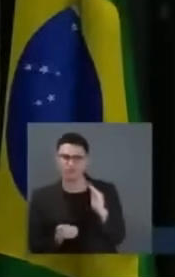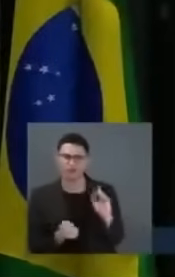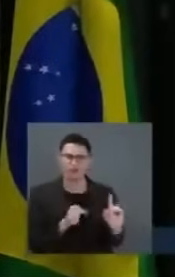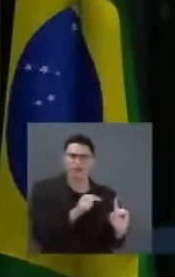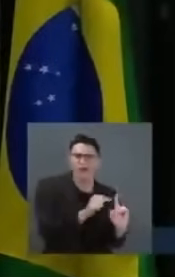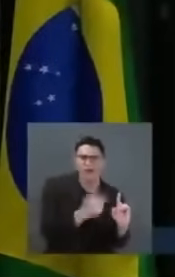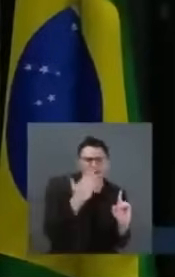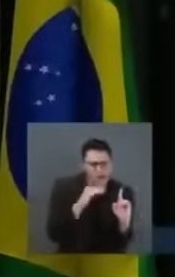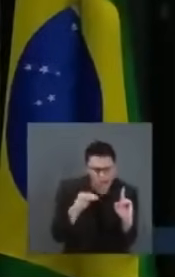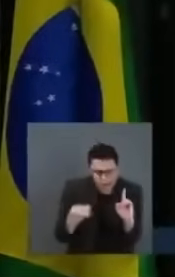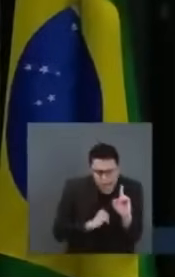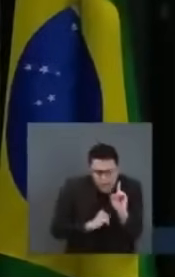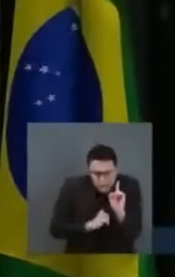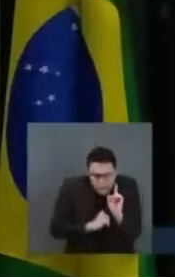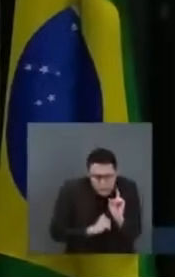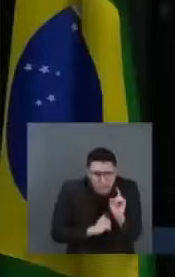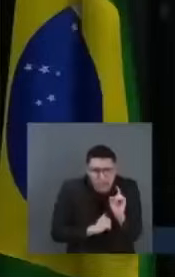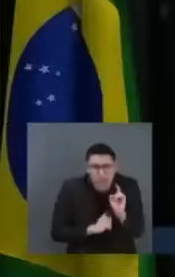só,